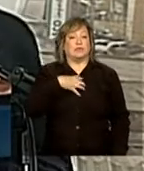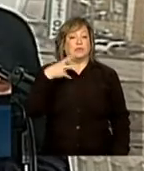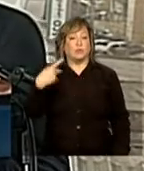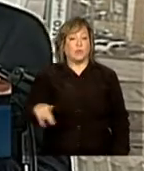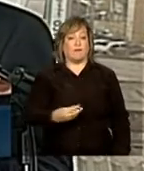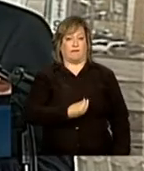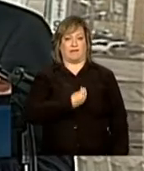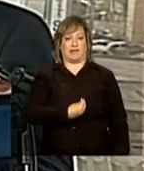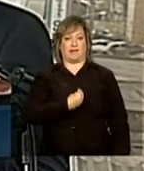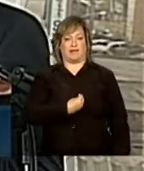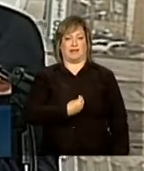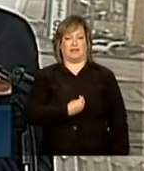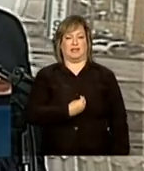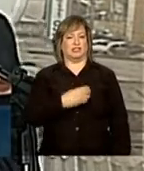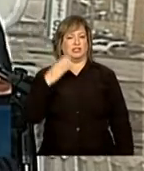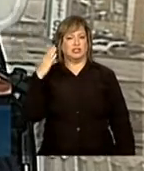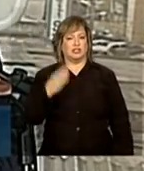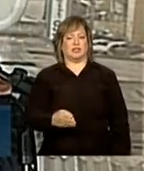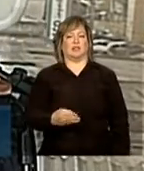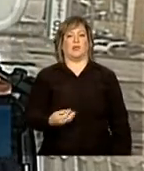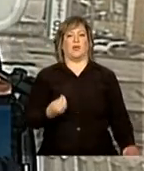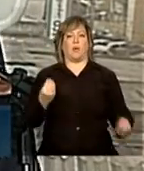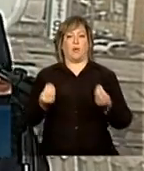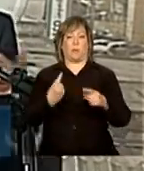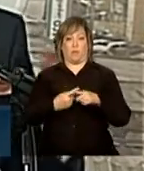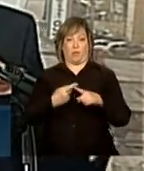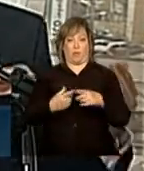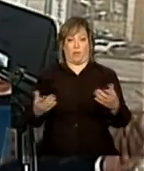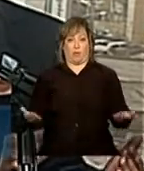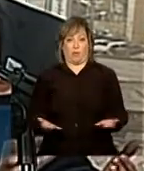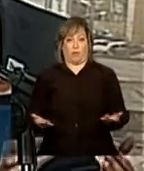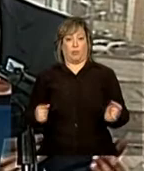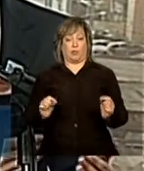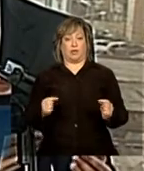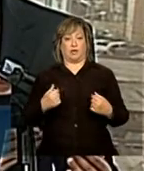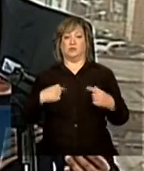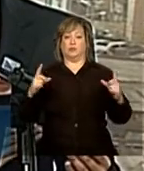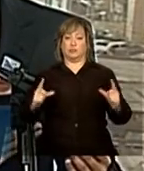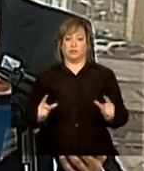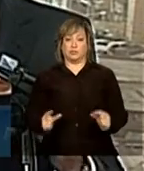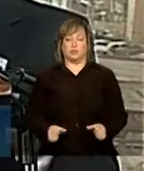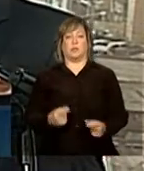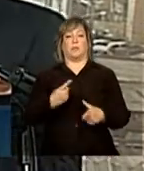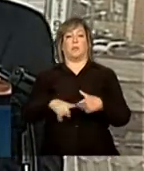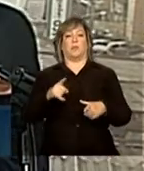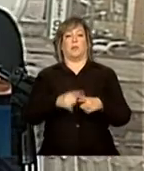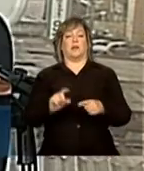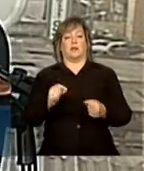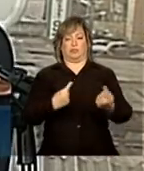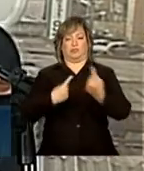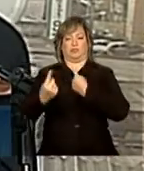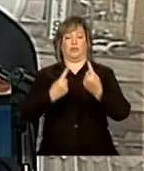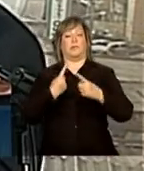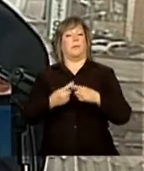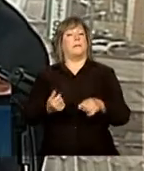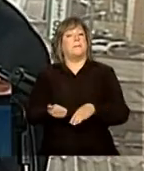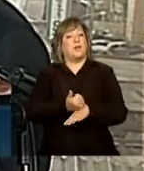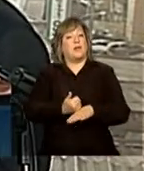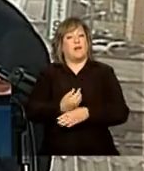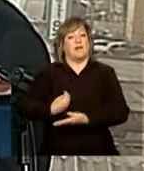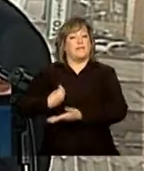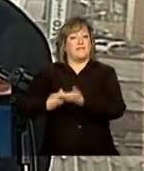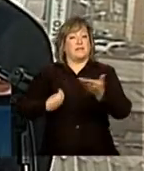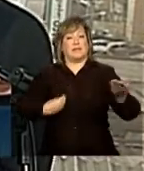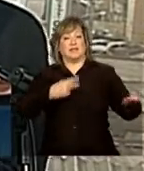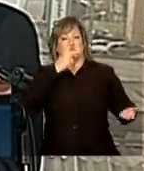impacto direto, até porque hoje diminuir o problema do trânsito é melhorar a qualidade de vida das